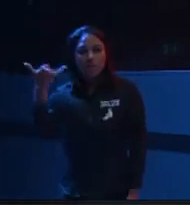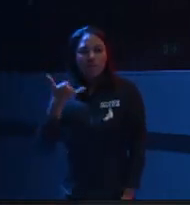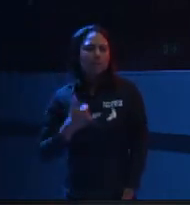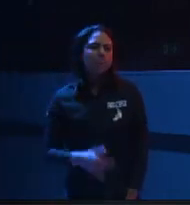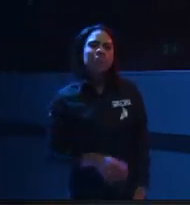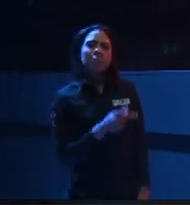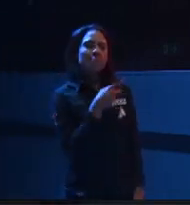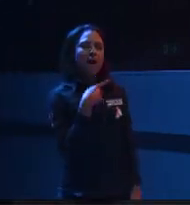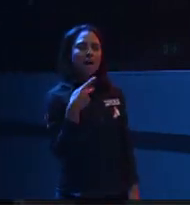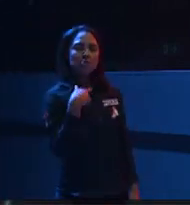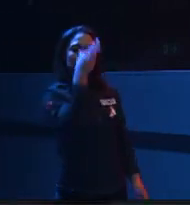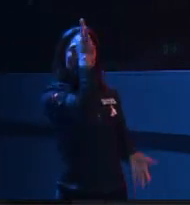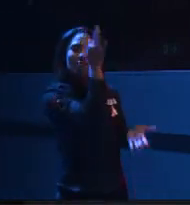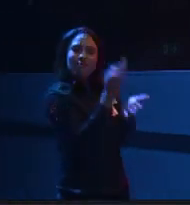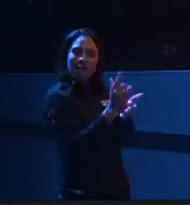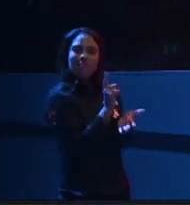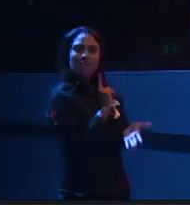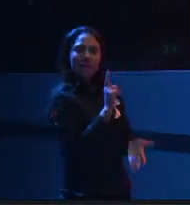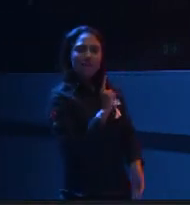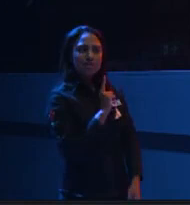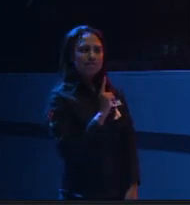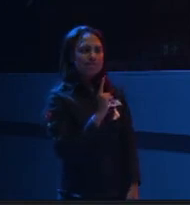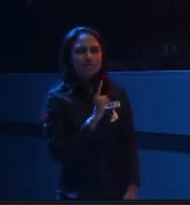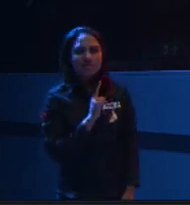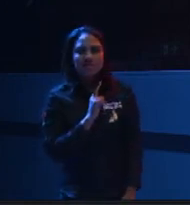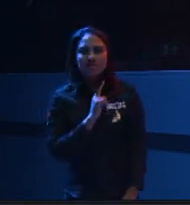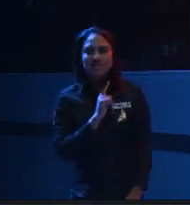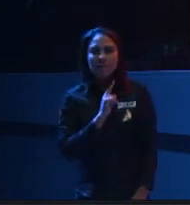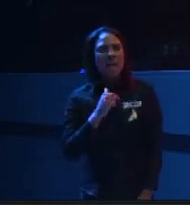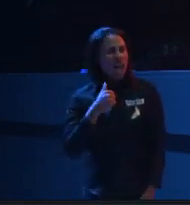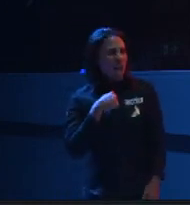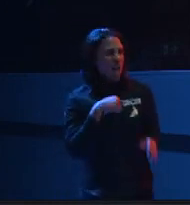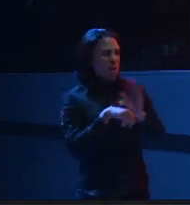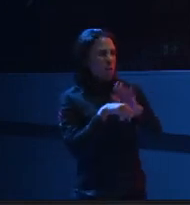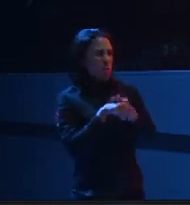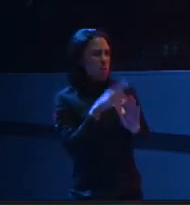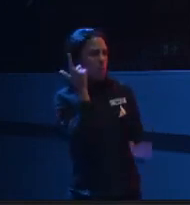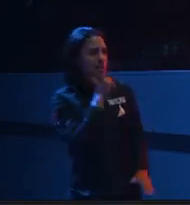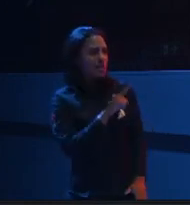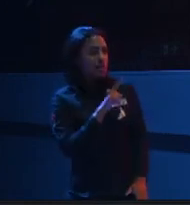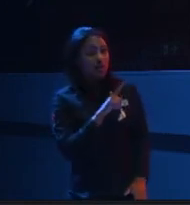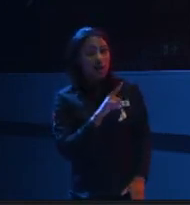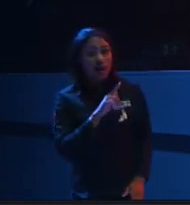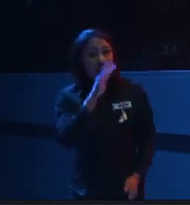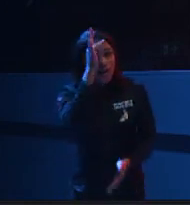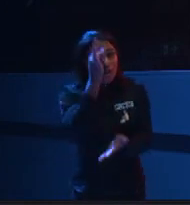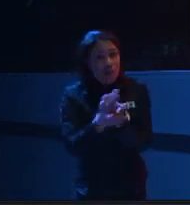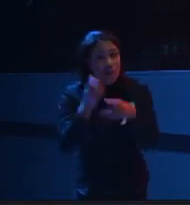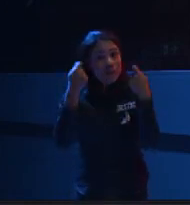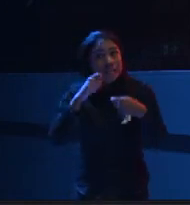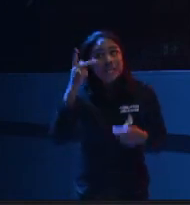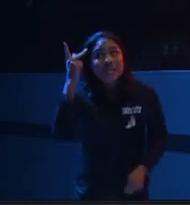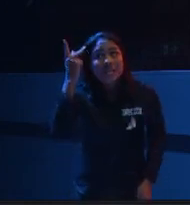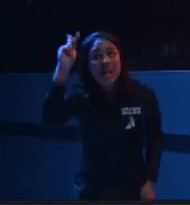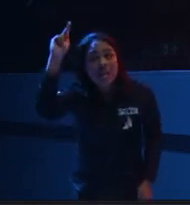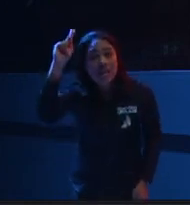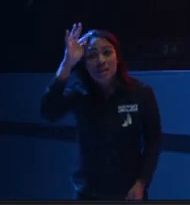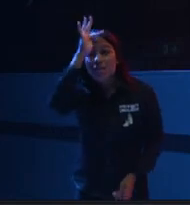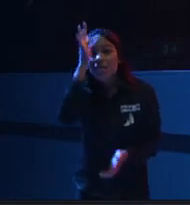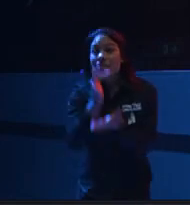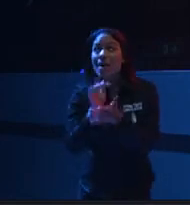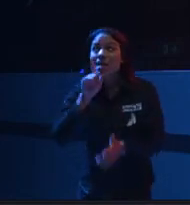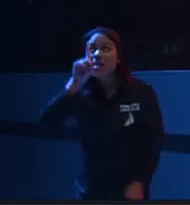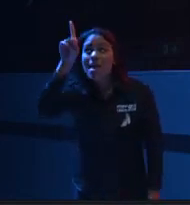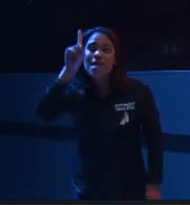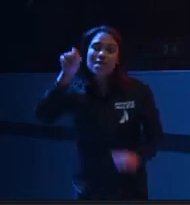que eu vou conseguir é fé nele Essa é nele não é em Deus essa fé pessoal não é uma fé